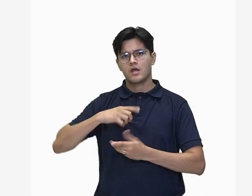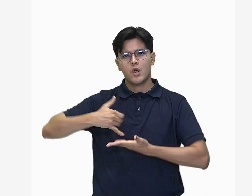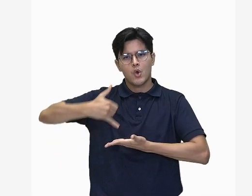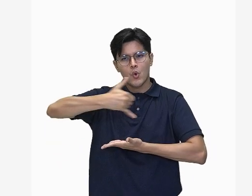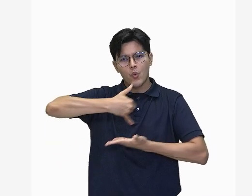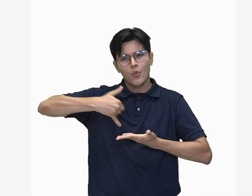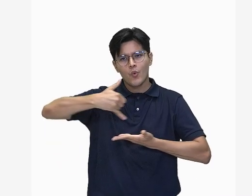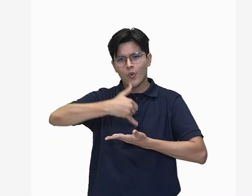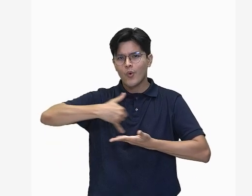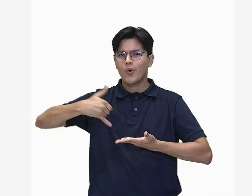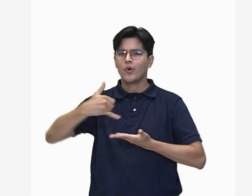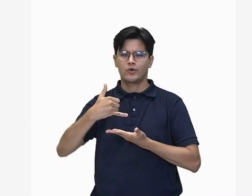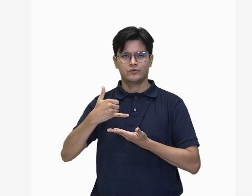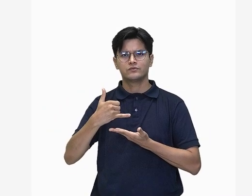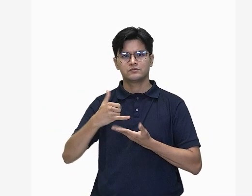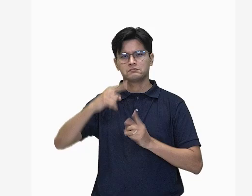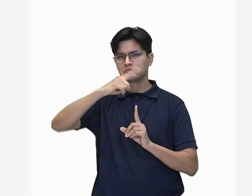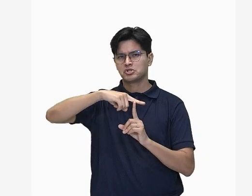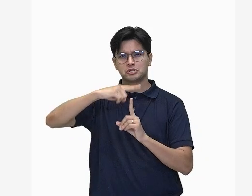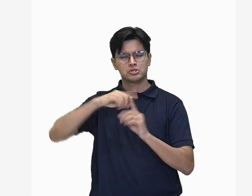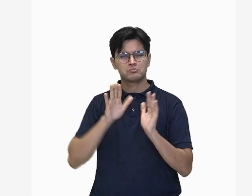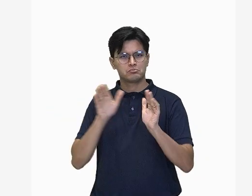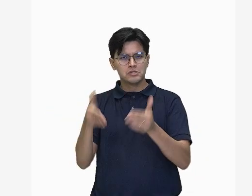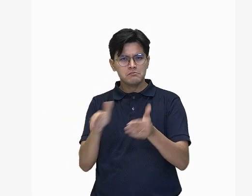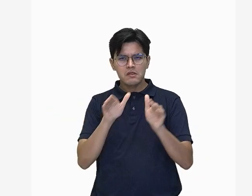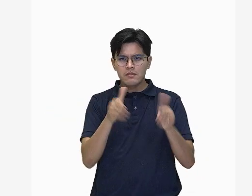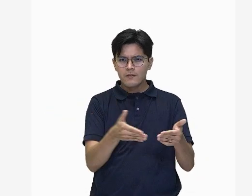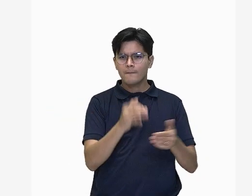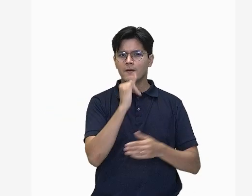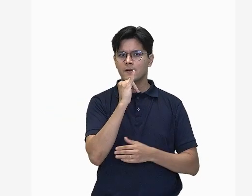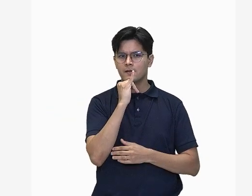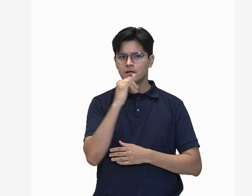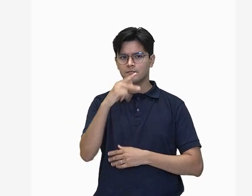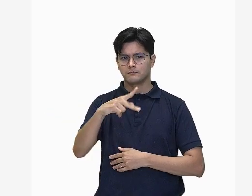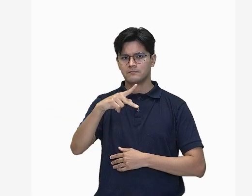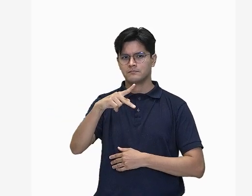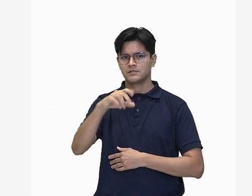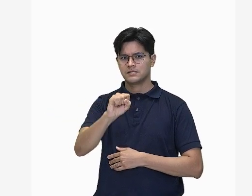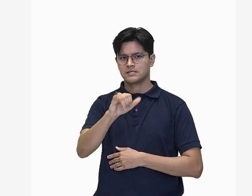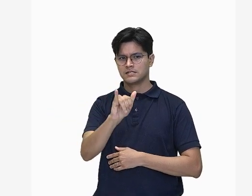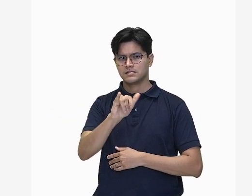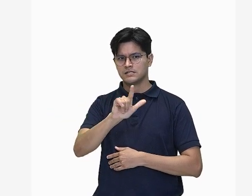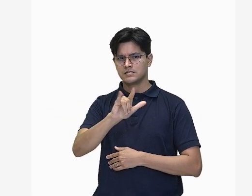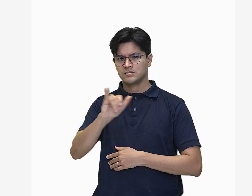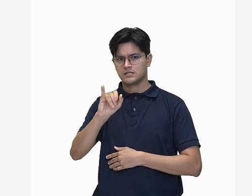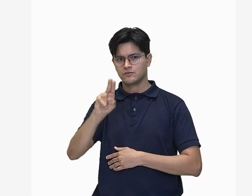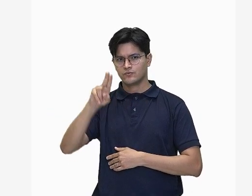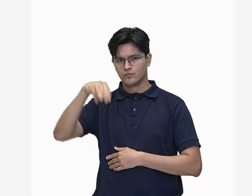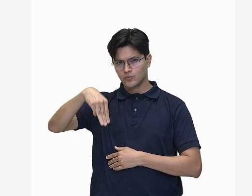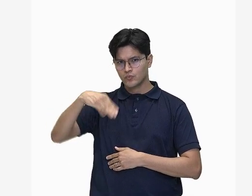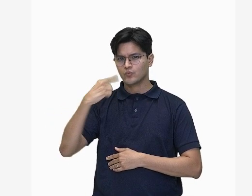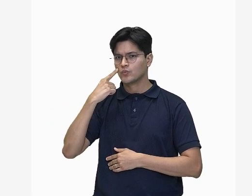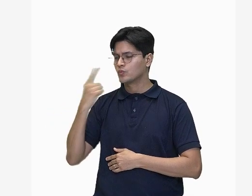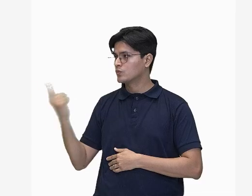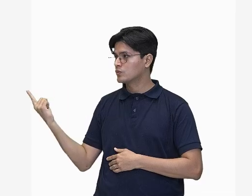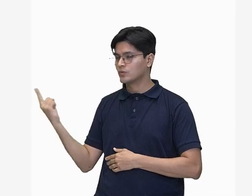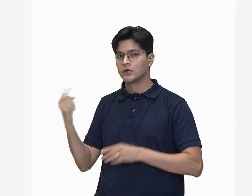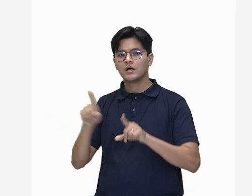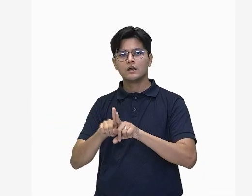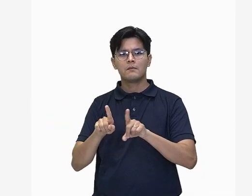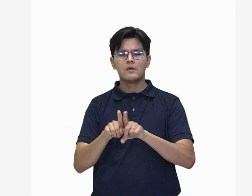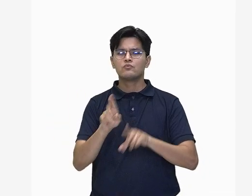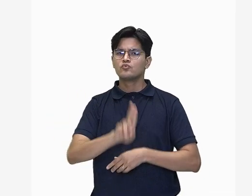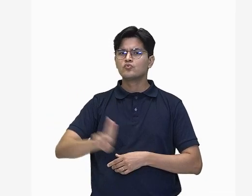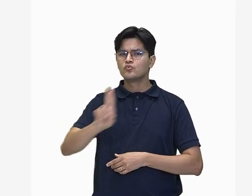compostos específicos, né? Nós temos aí o exemplo do Psyllium e o nome científico aí. E o uso